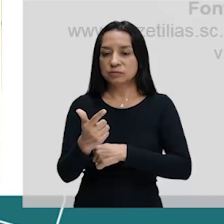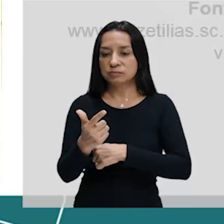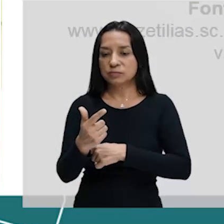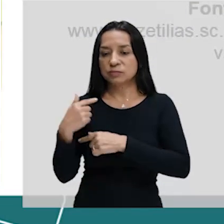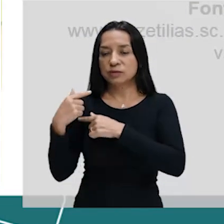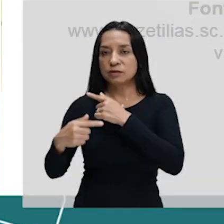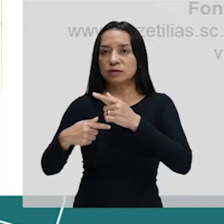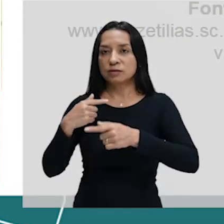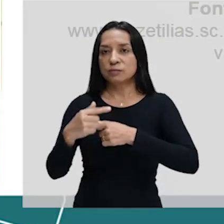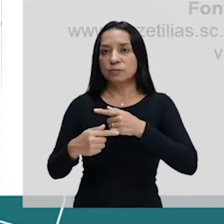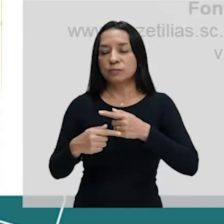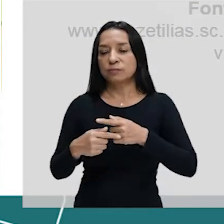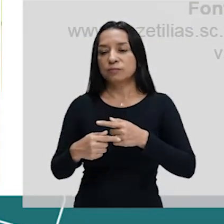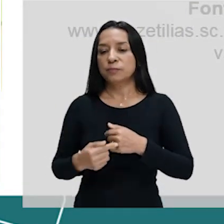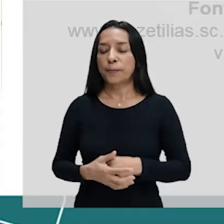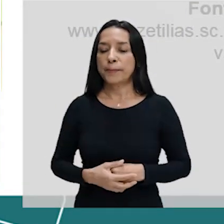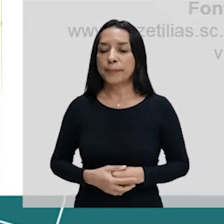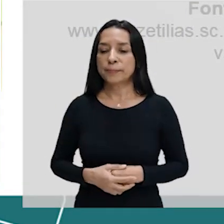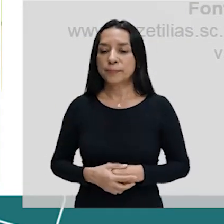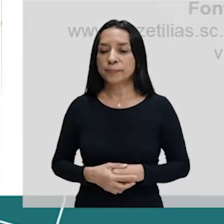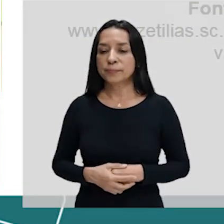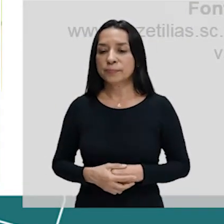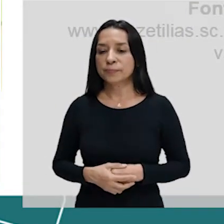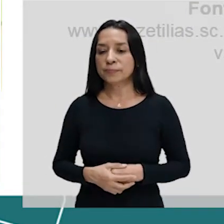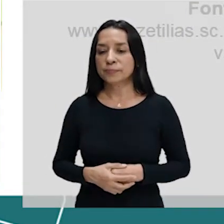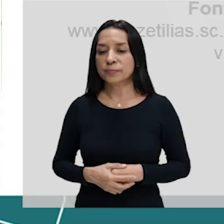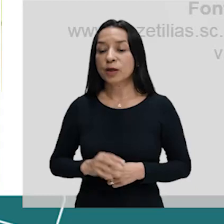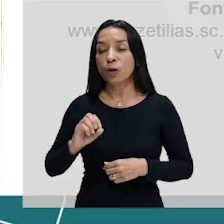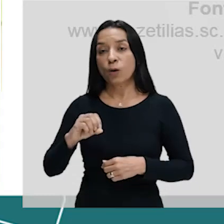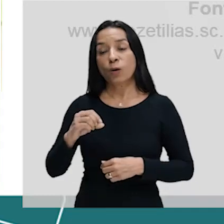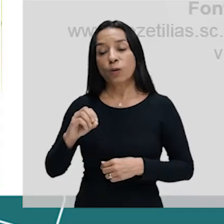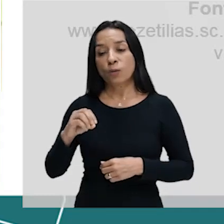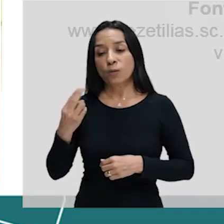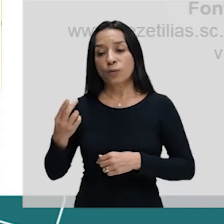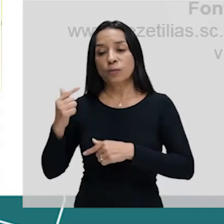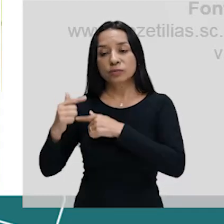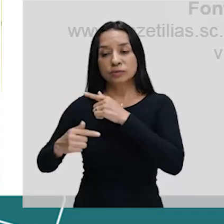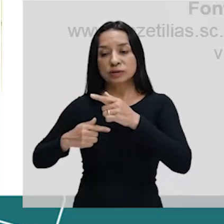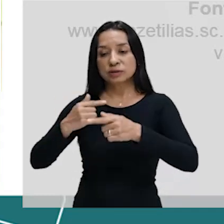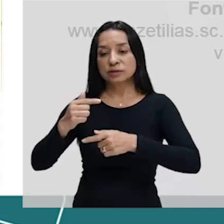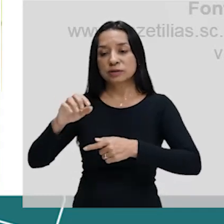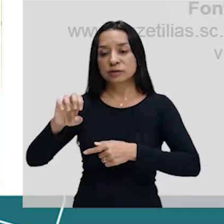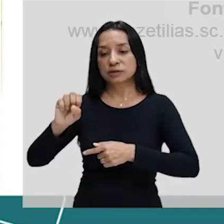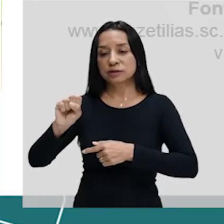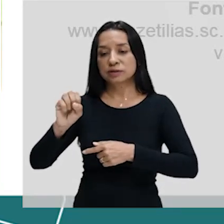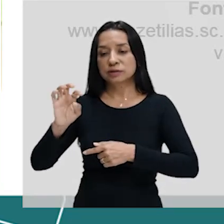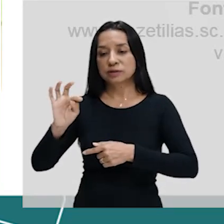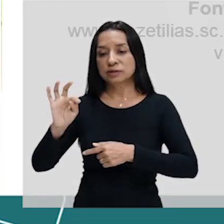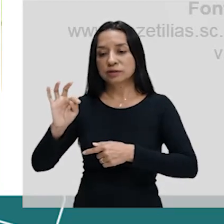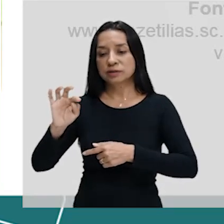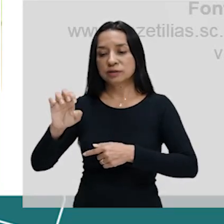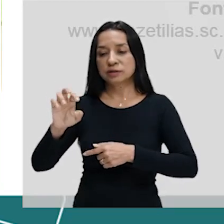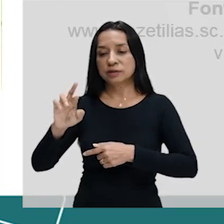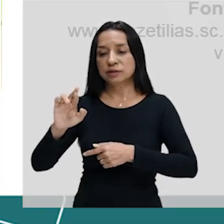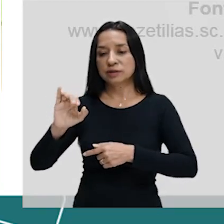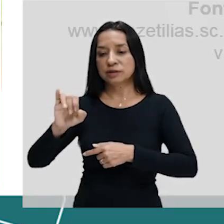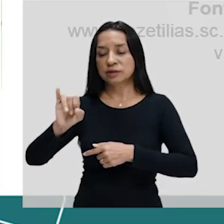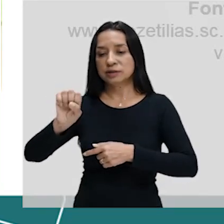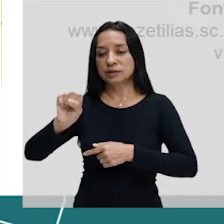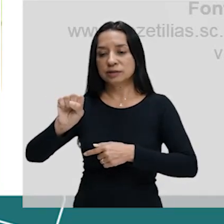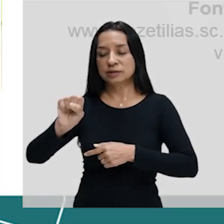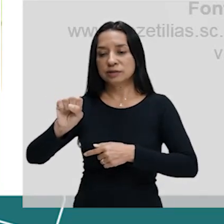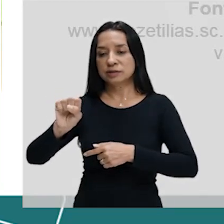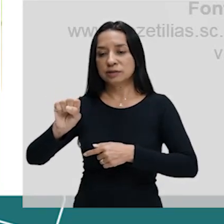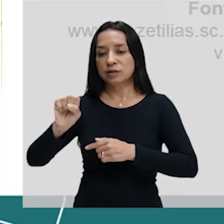descendentes ou descendentes estéreis, então eu chego à conclusão que esses dois